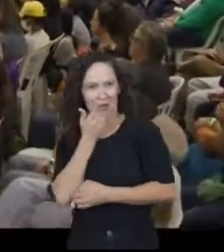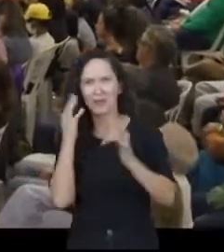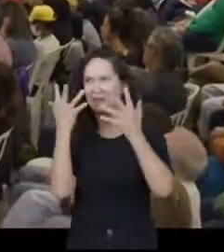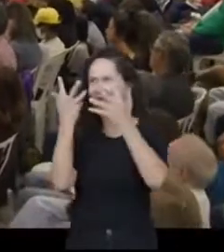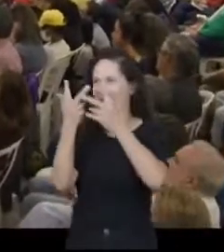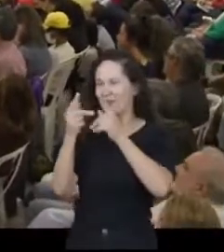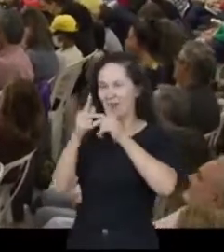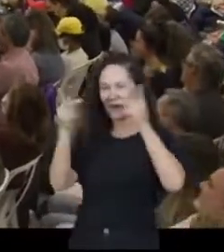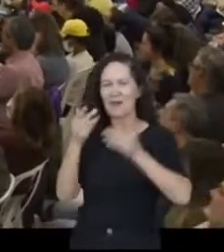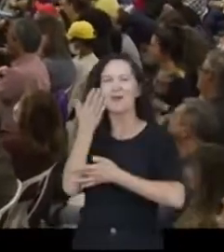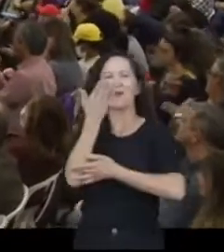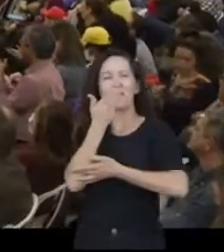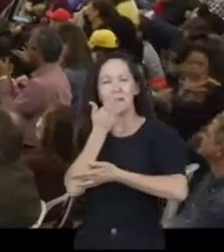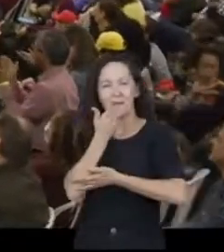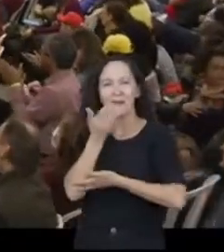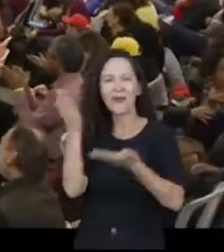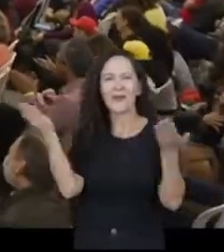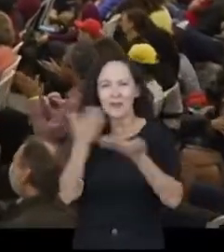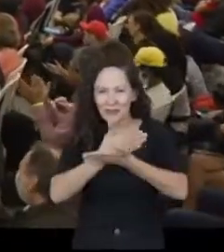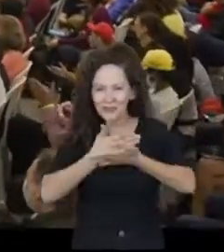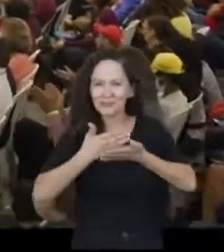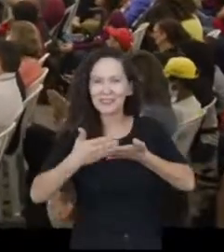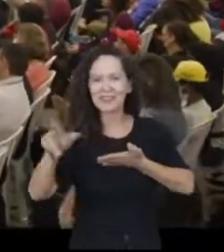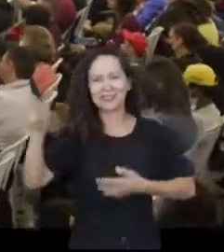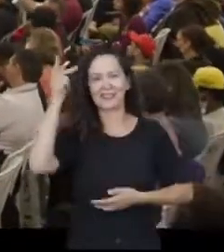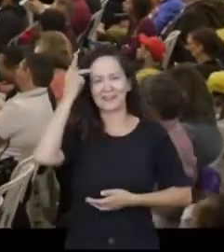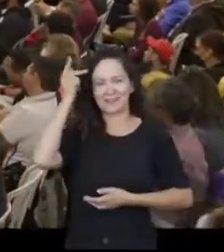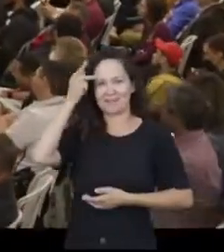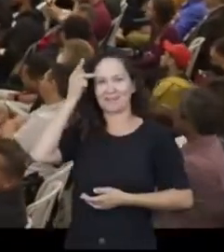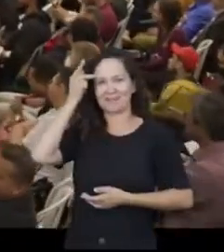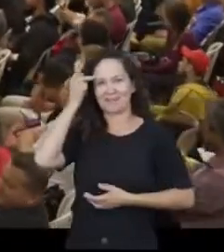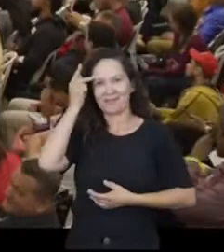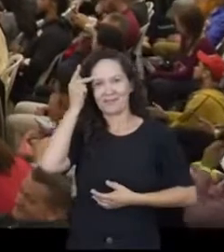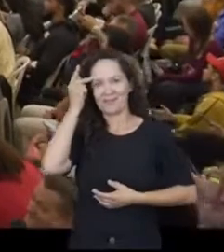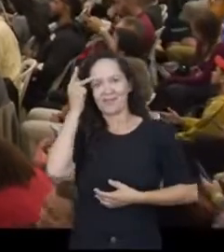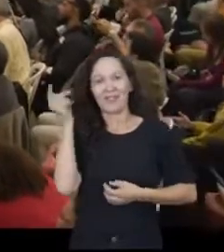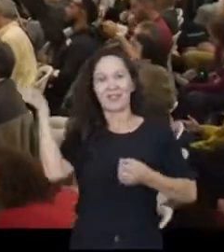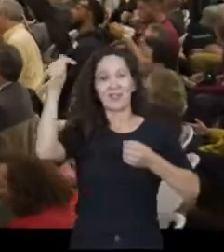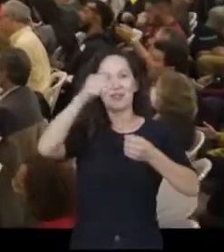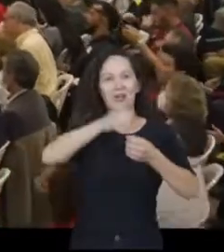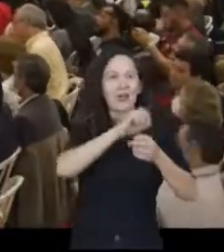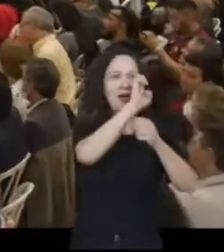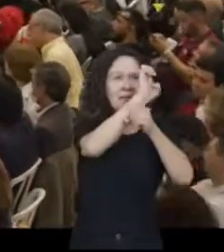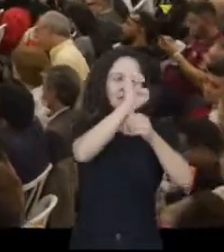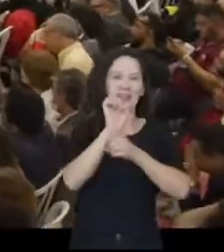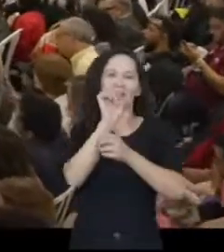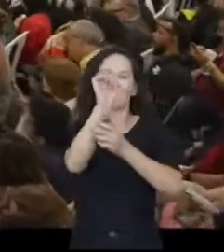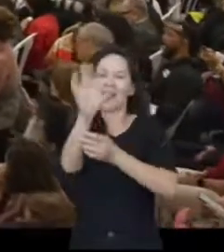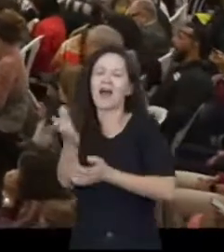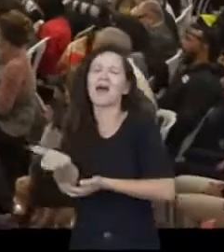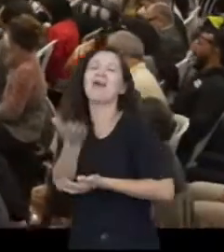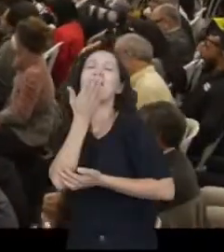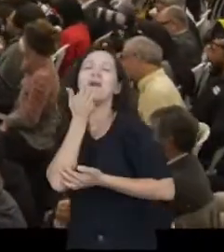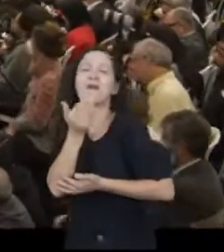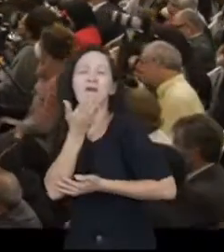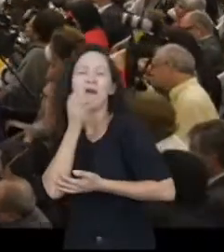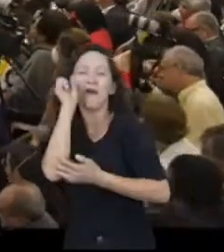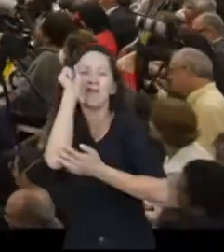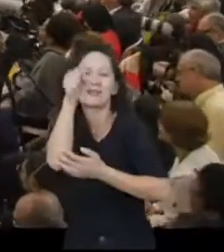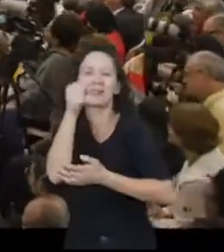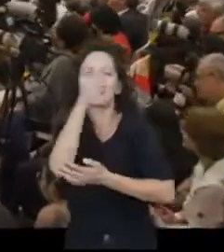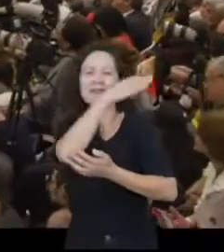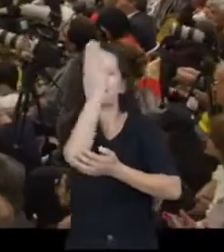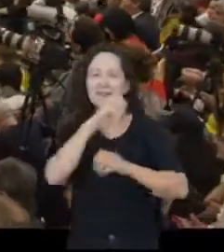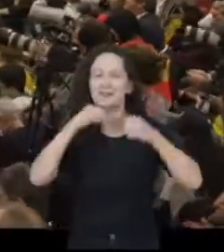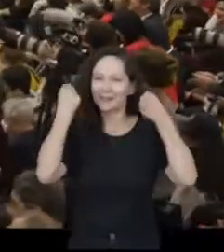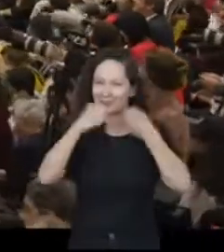começar a comer hoje aqui em São Paulo e voltando para os estados de vocês, comam bastante, porque o Brasil vai precisar de muita